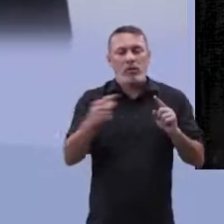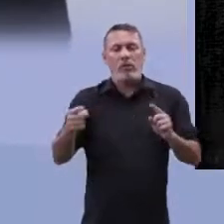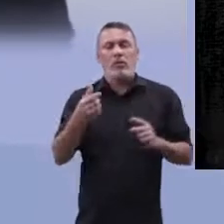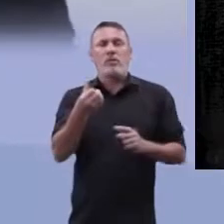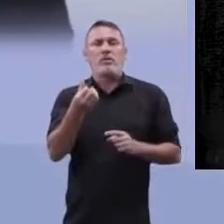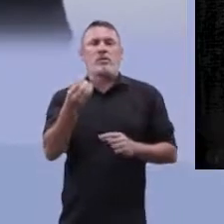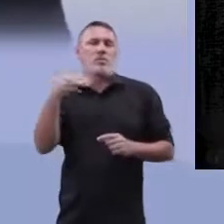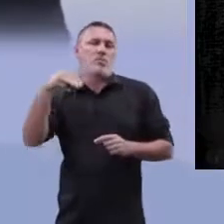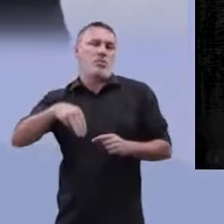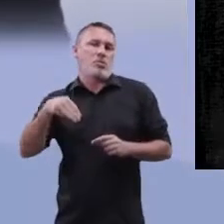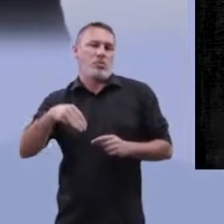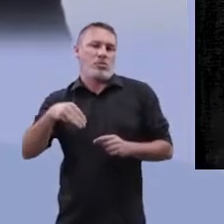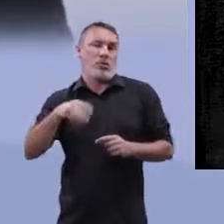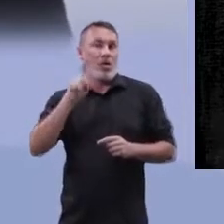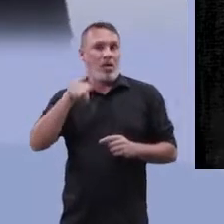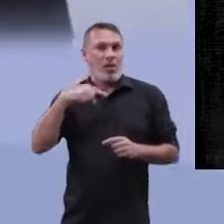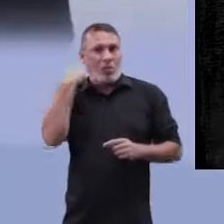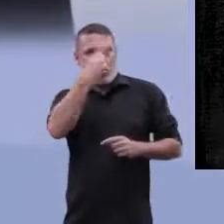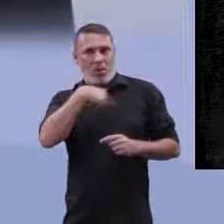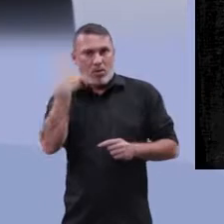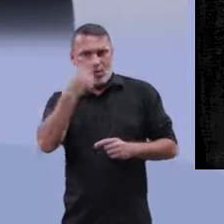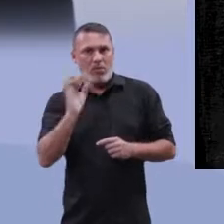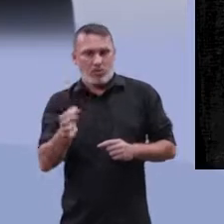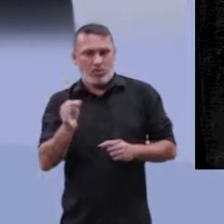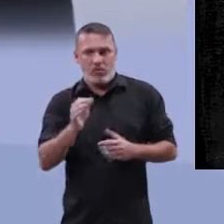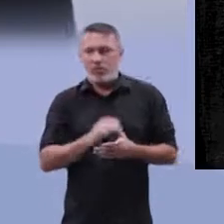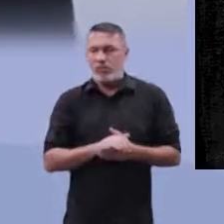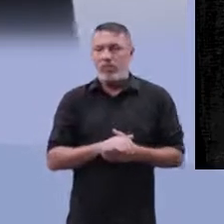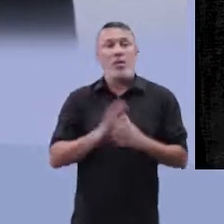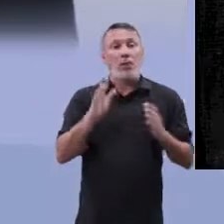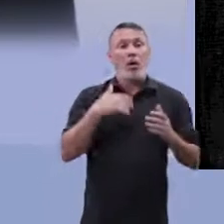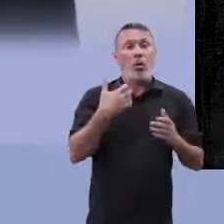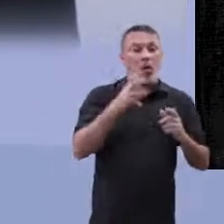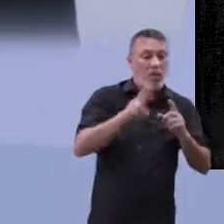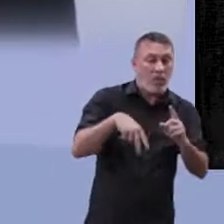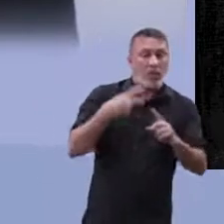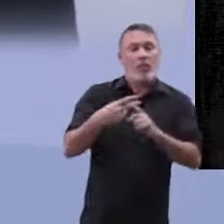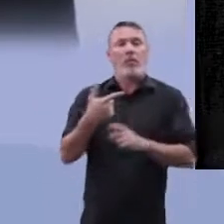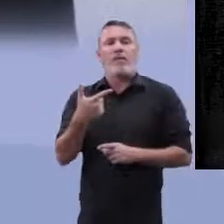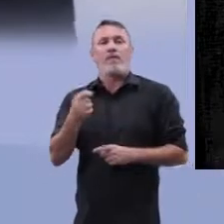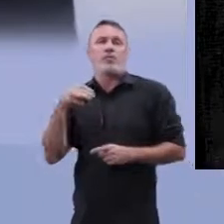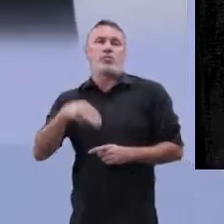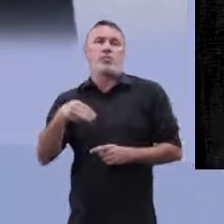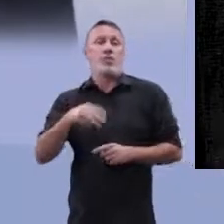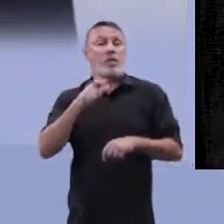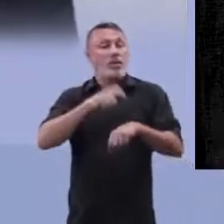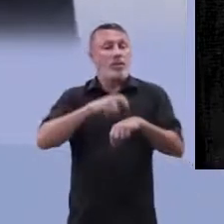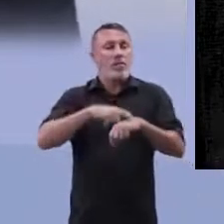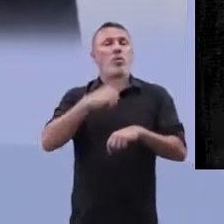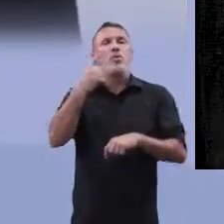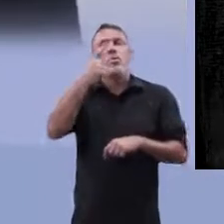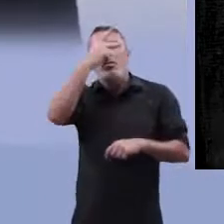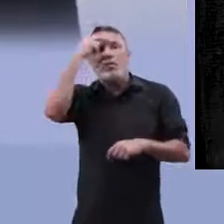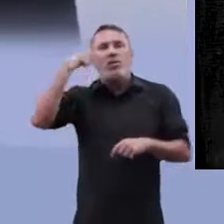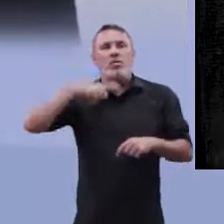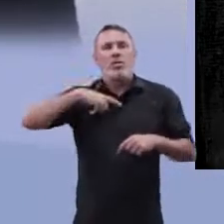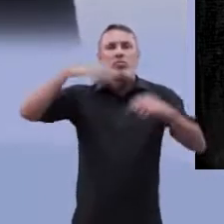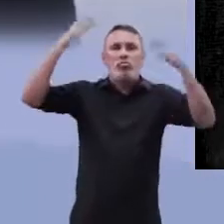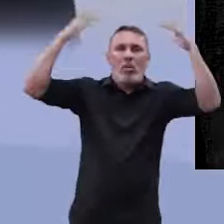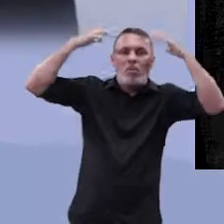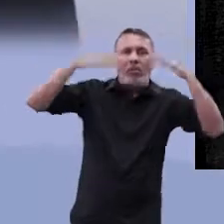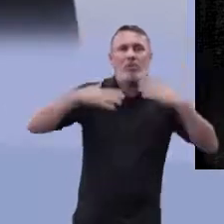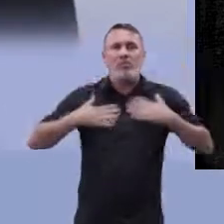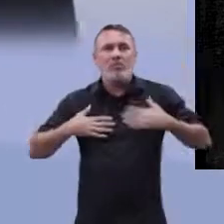kW por 60 minutos. Mas você quer por 20 minutos, que é o tempo